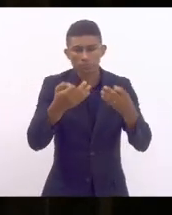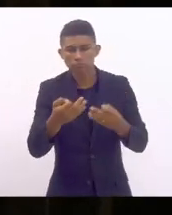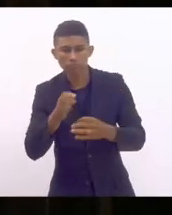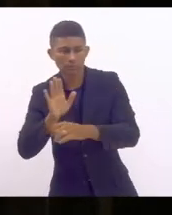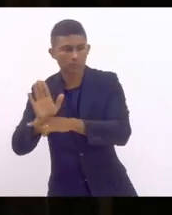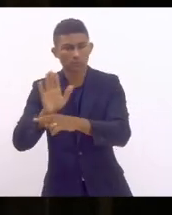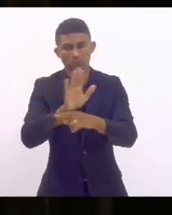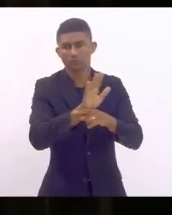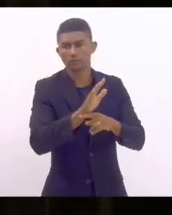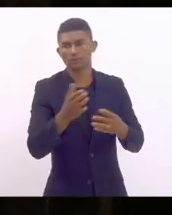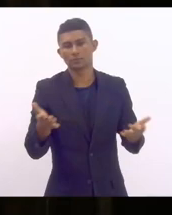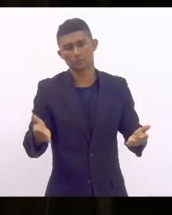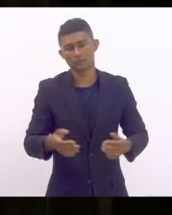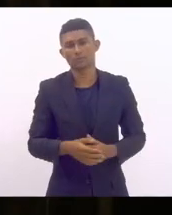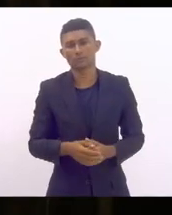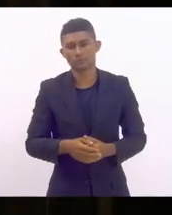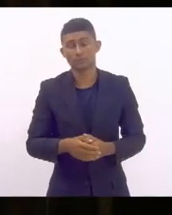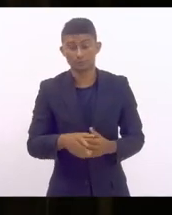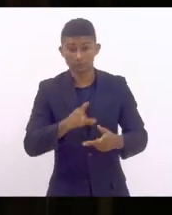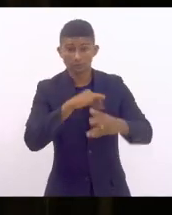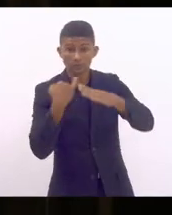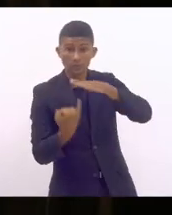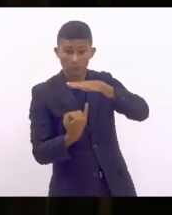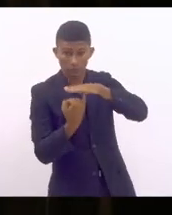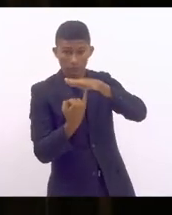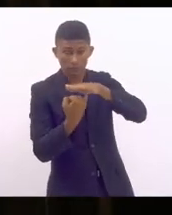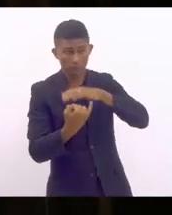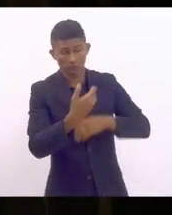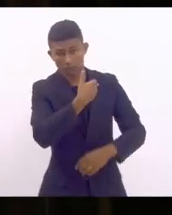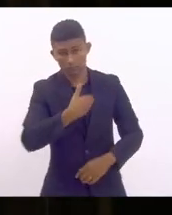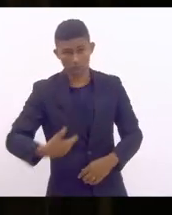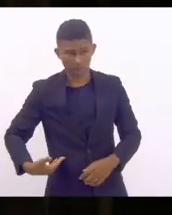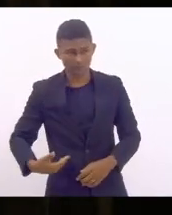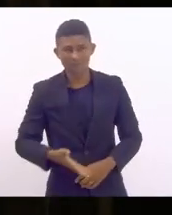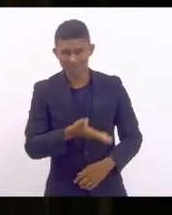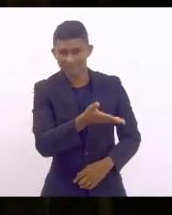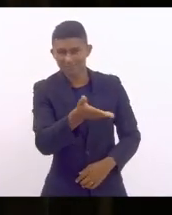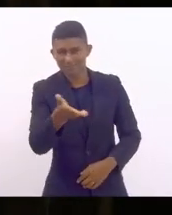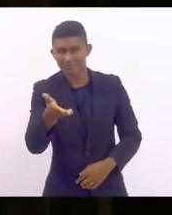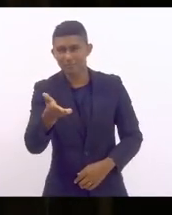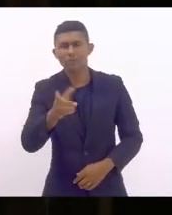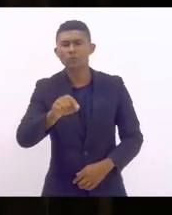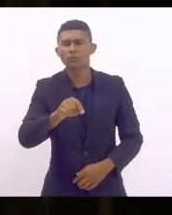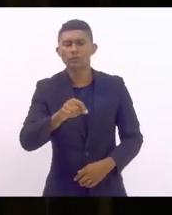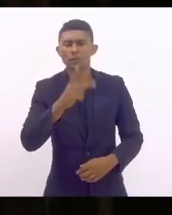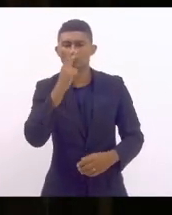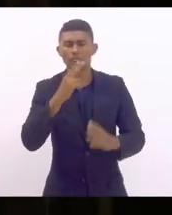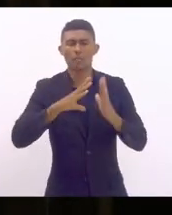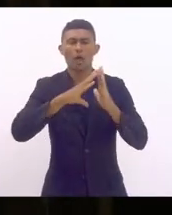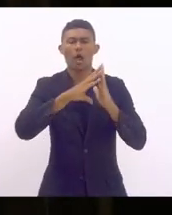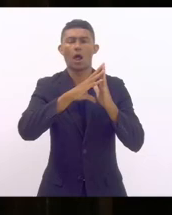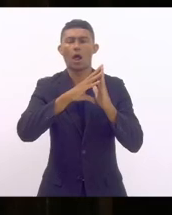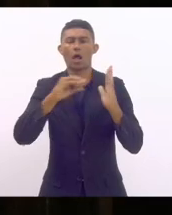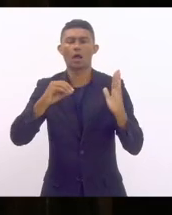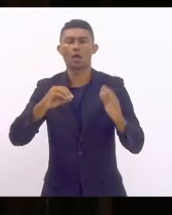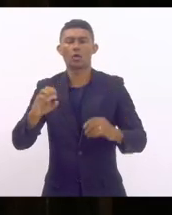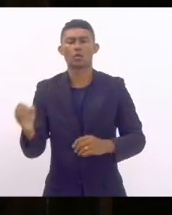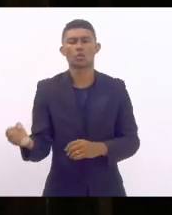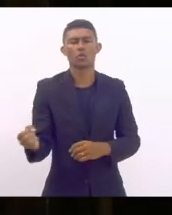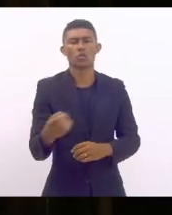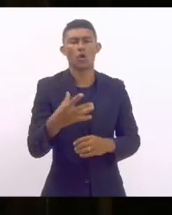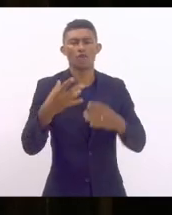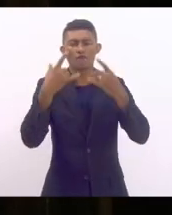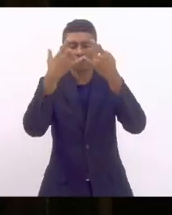e não é a instituição pública o modelo Neo capitalista de gestão